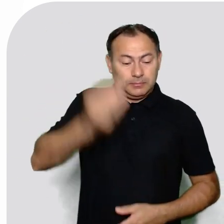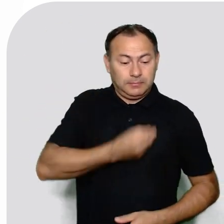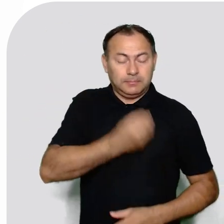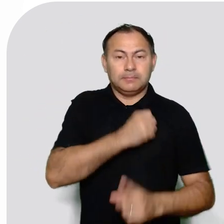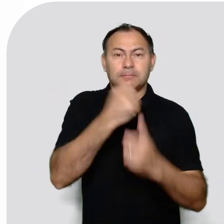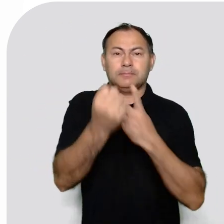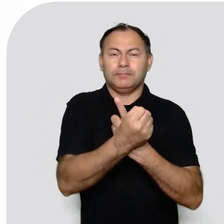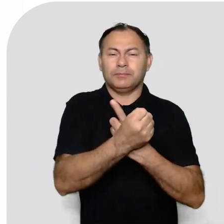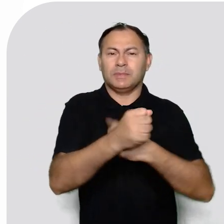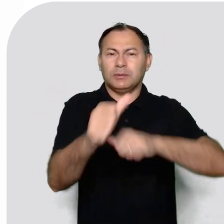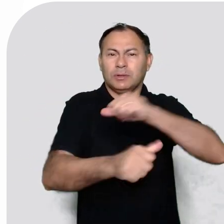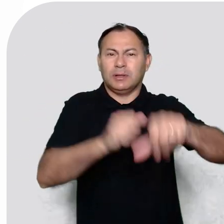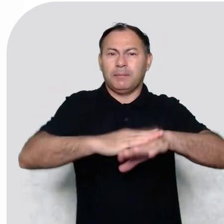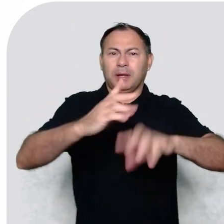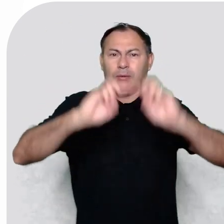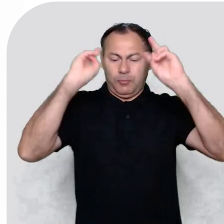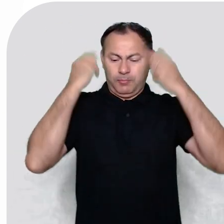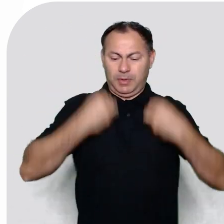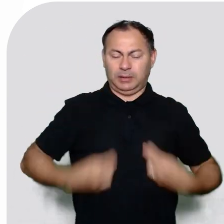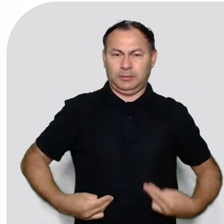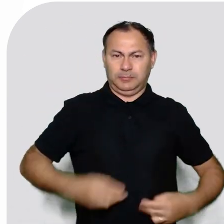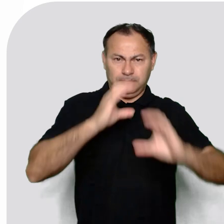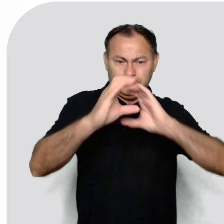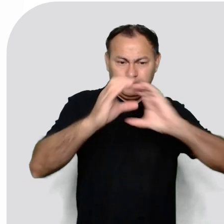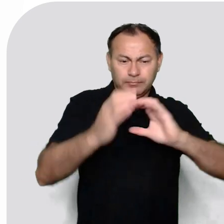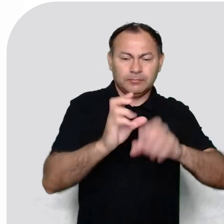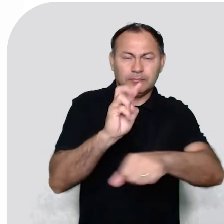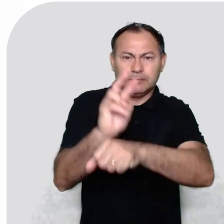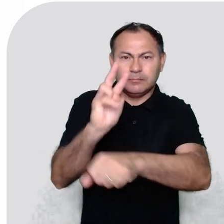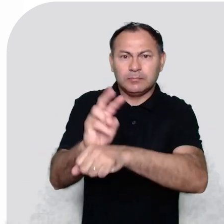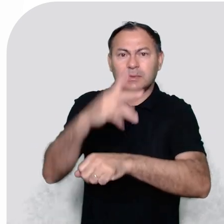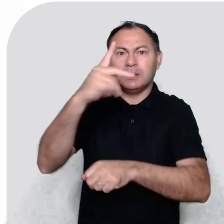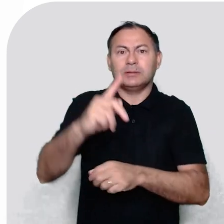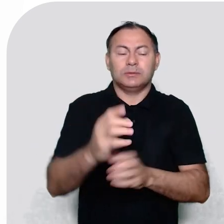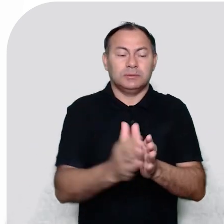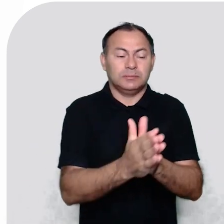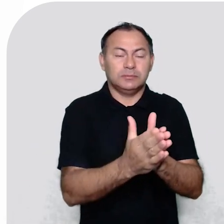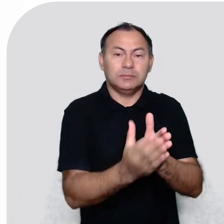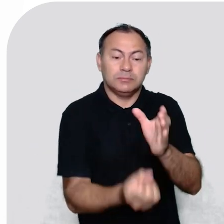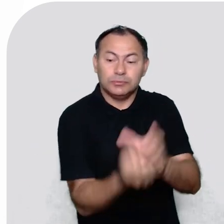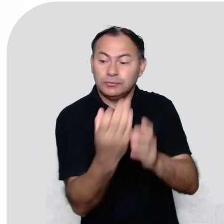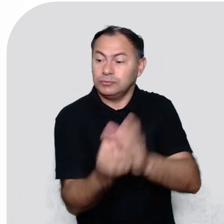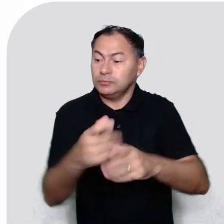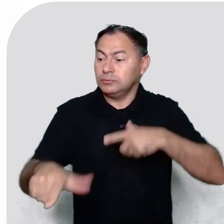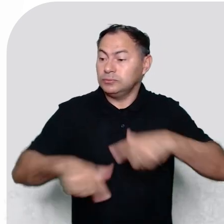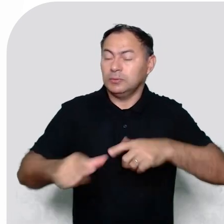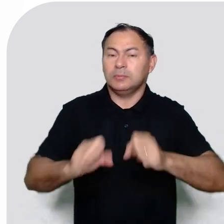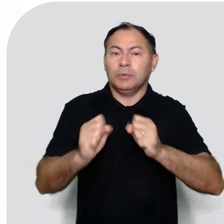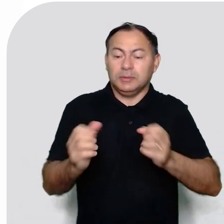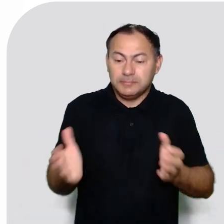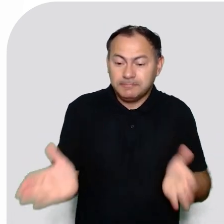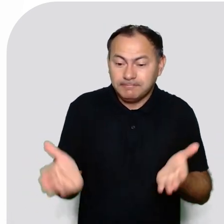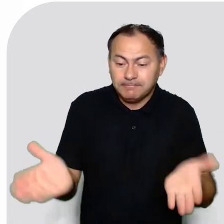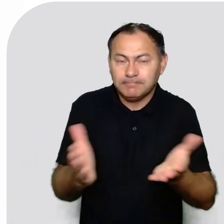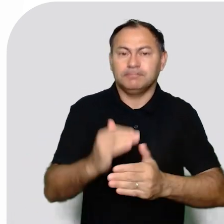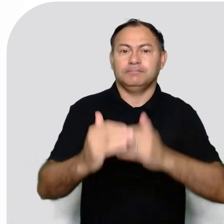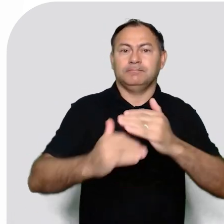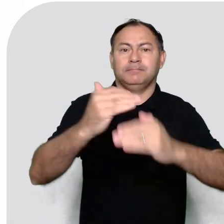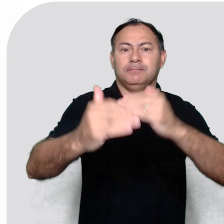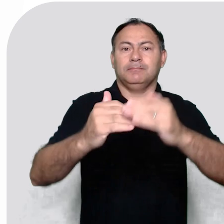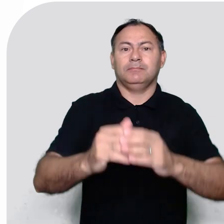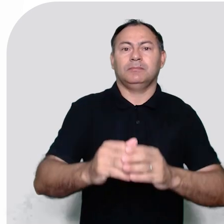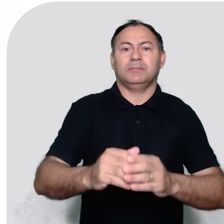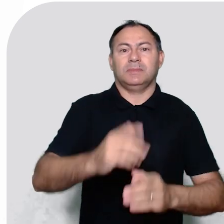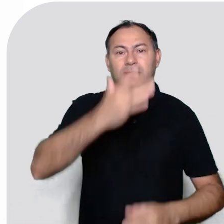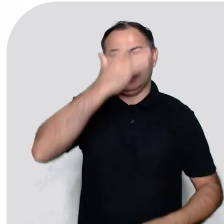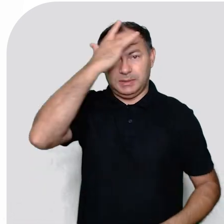mais humana e, por meio da comunicação e conservação das suas obras, pode favorecer-se o progresso do